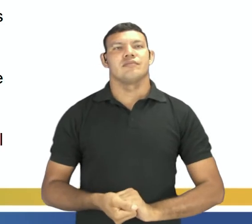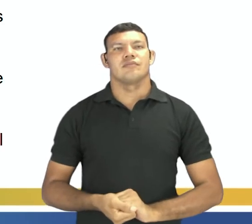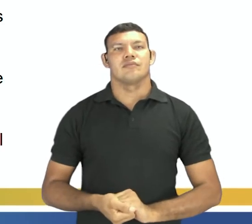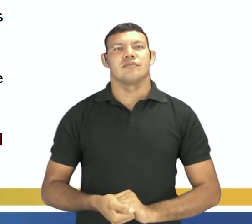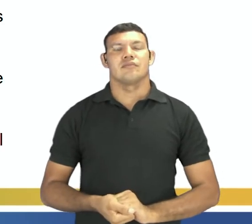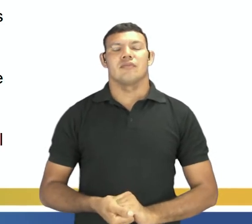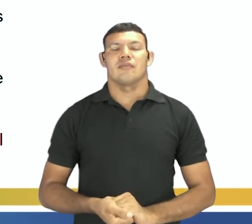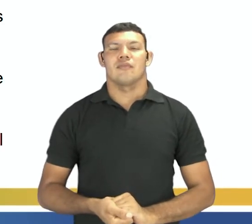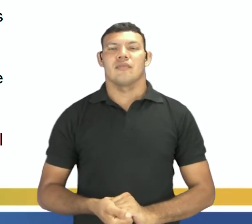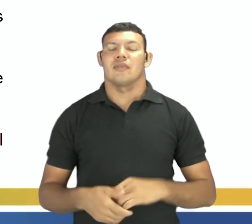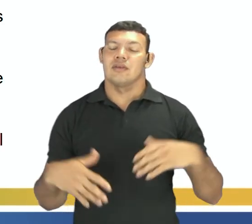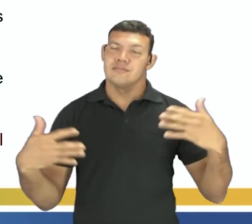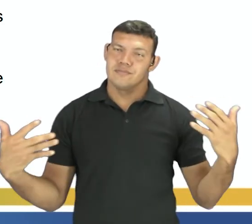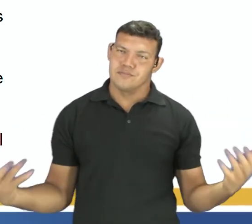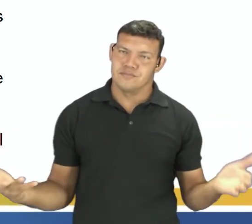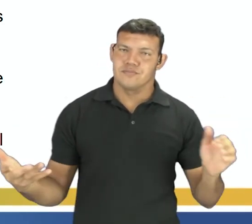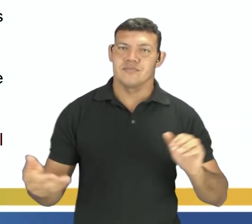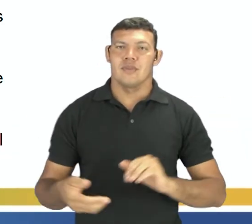Então,